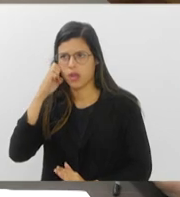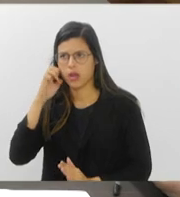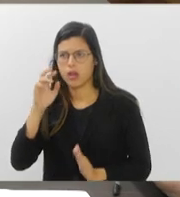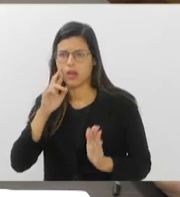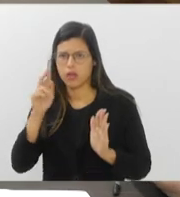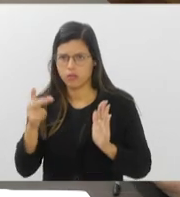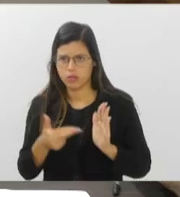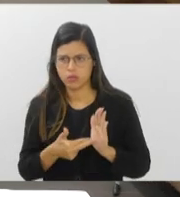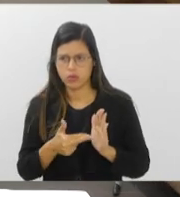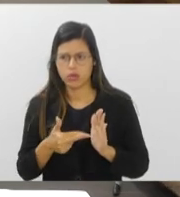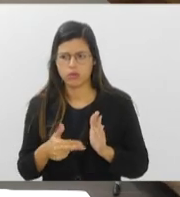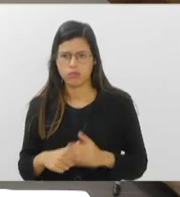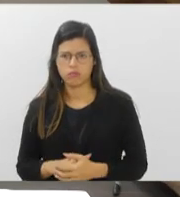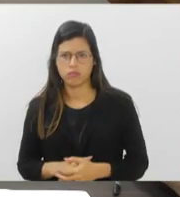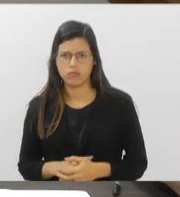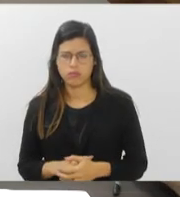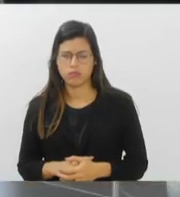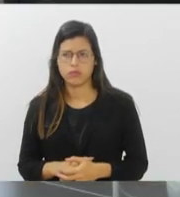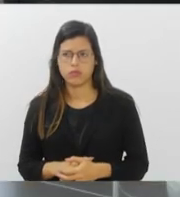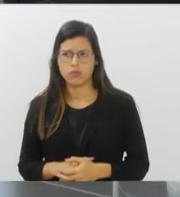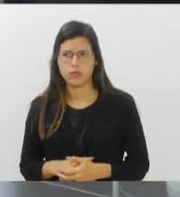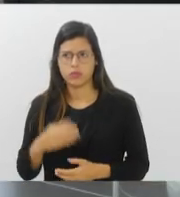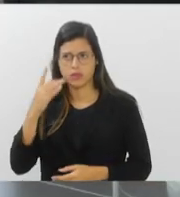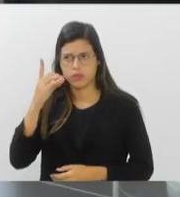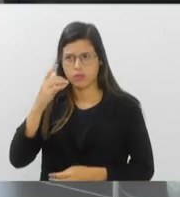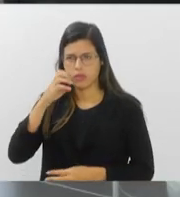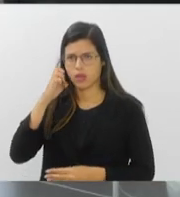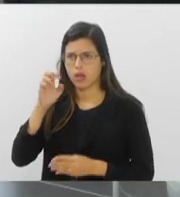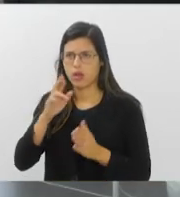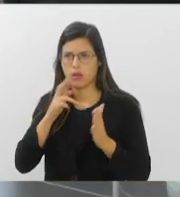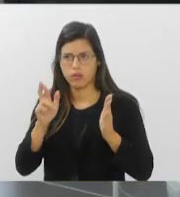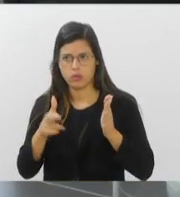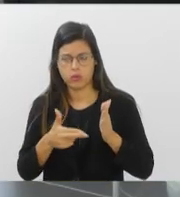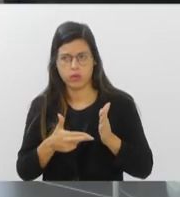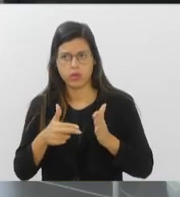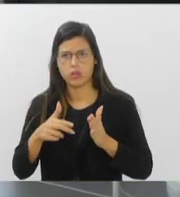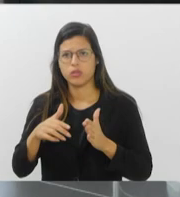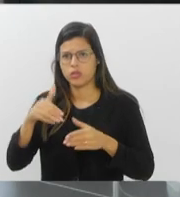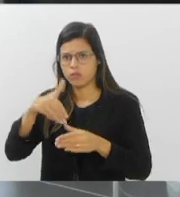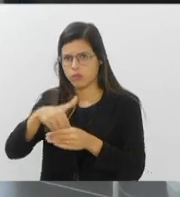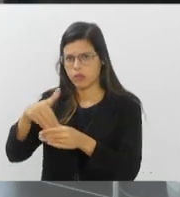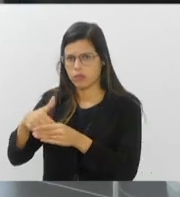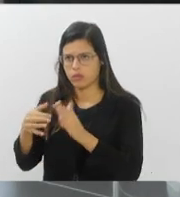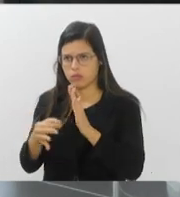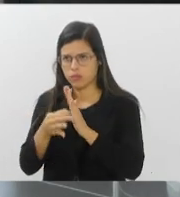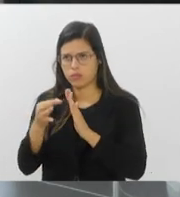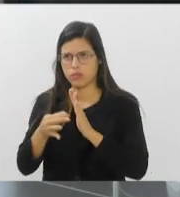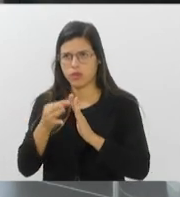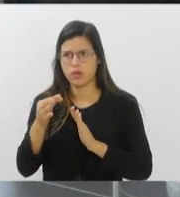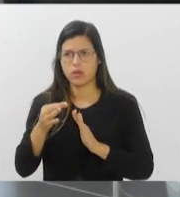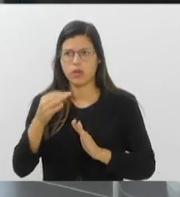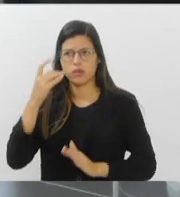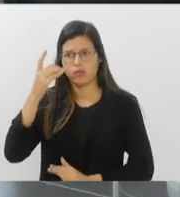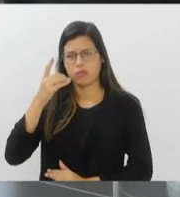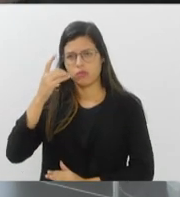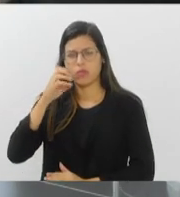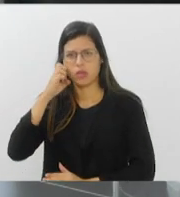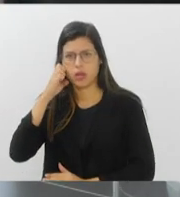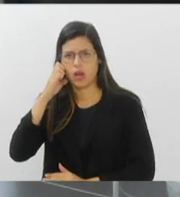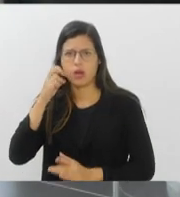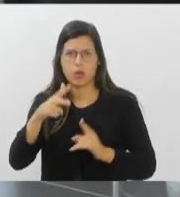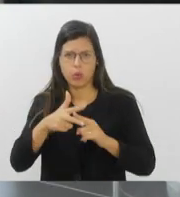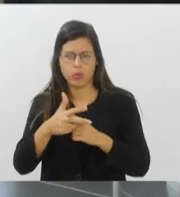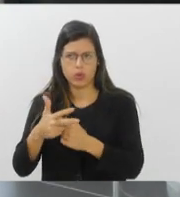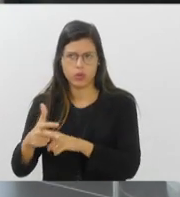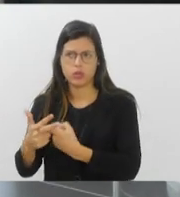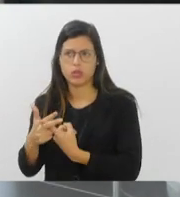próprio artigo 3º. É, vou designar a deputada Élica relatora, a gente vota o parecer, e aí a deputada Élica acerta, que é nessa linha aí